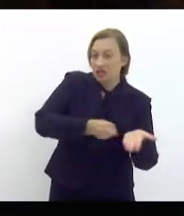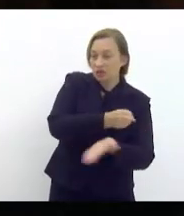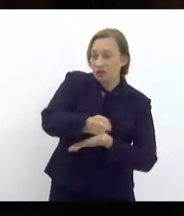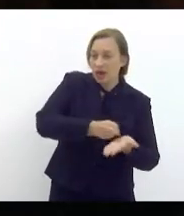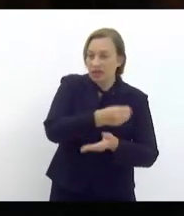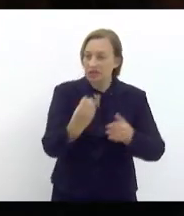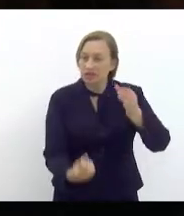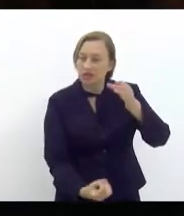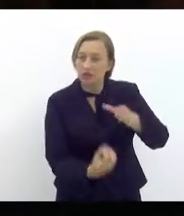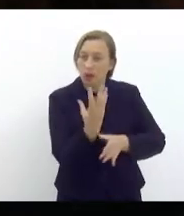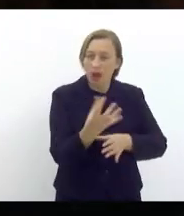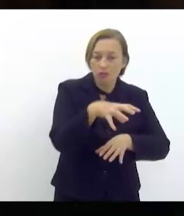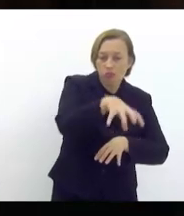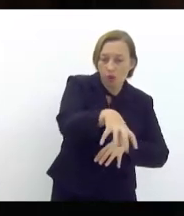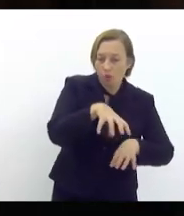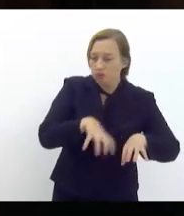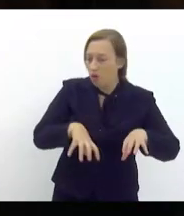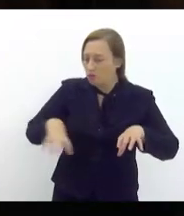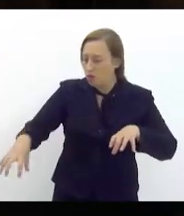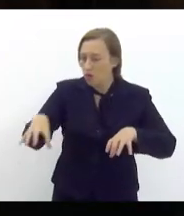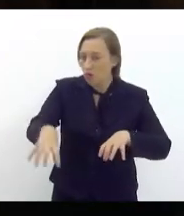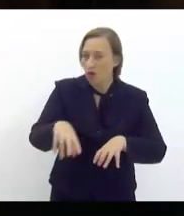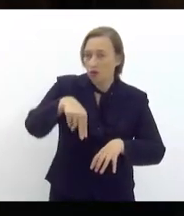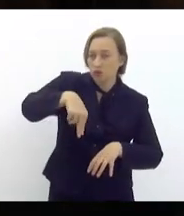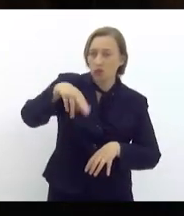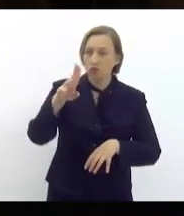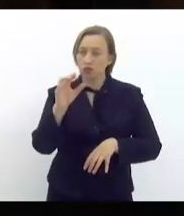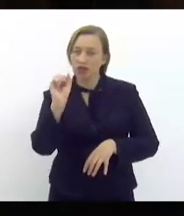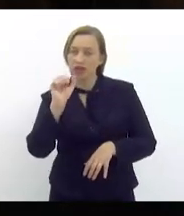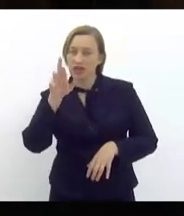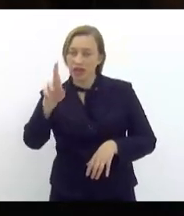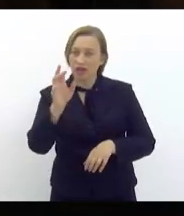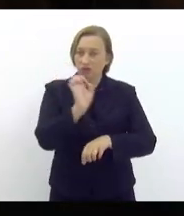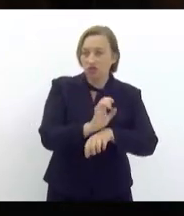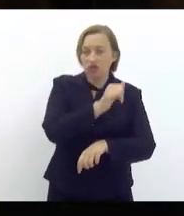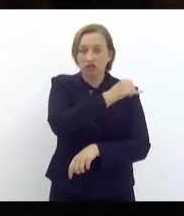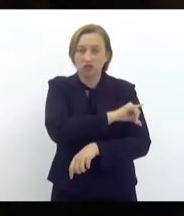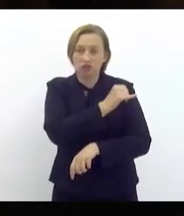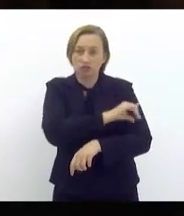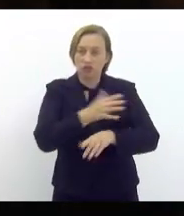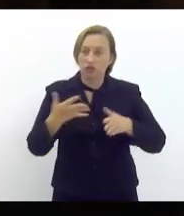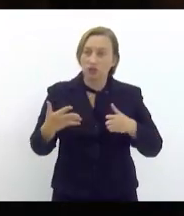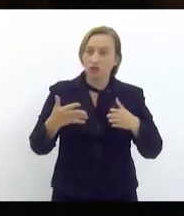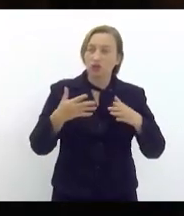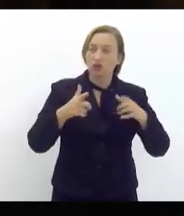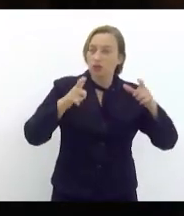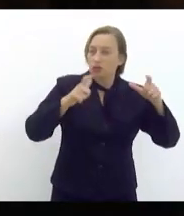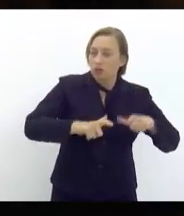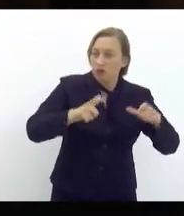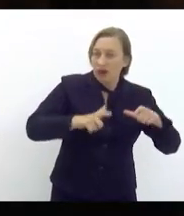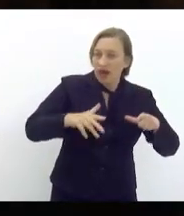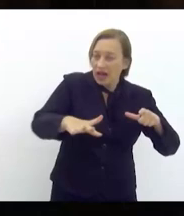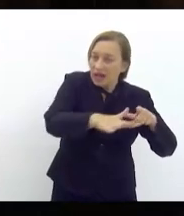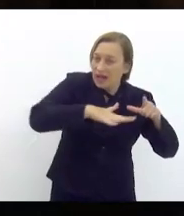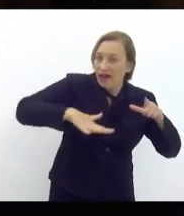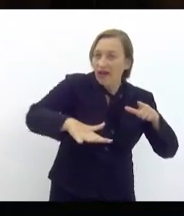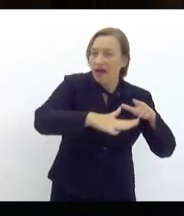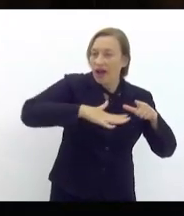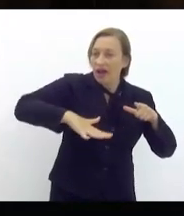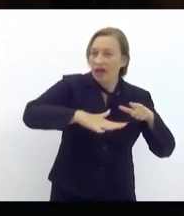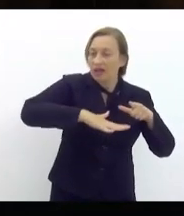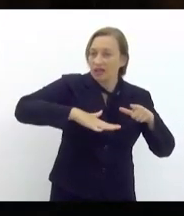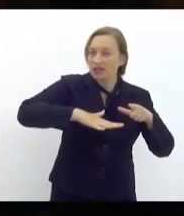da cadeia nuclear no estado do Rio de Janeiro se localizam em áreas que são de